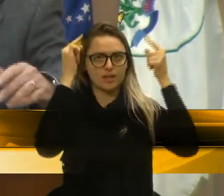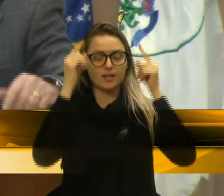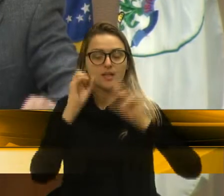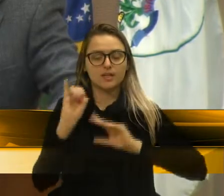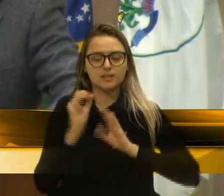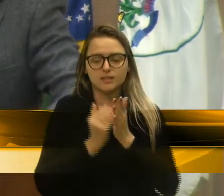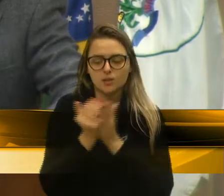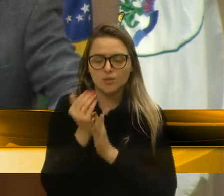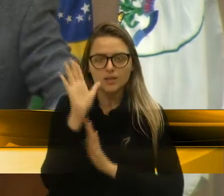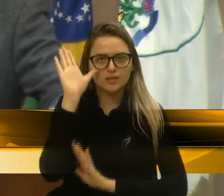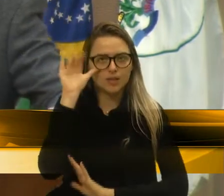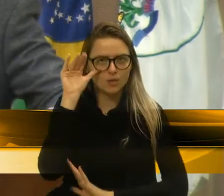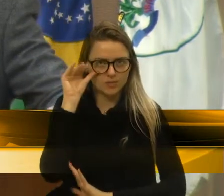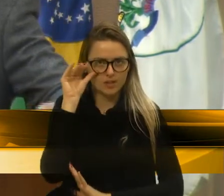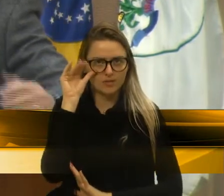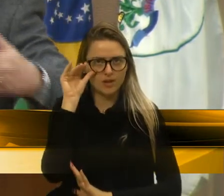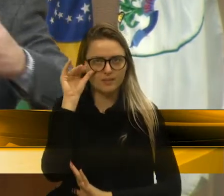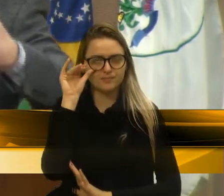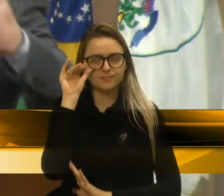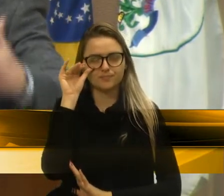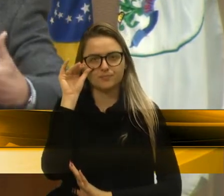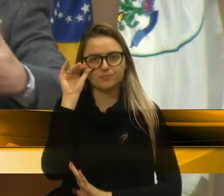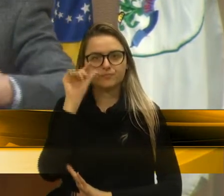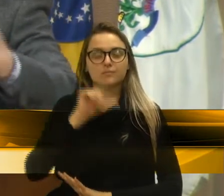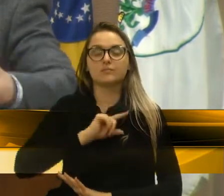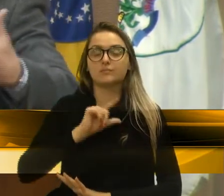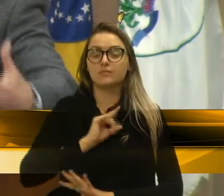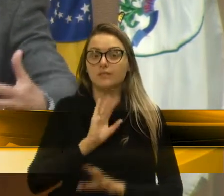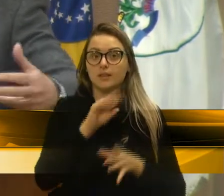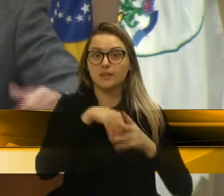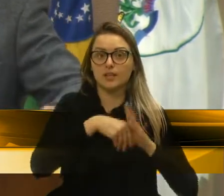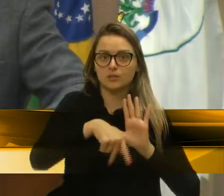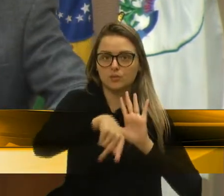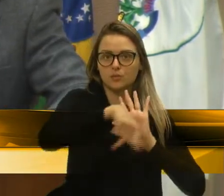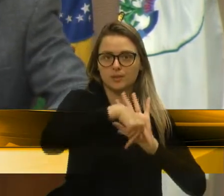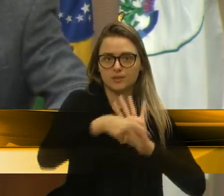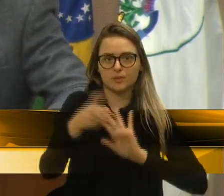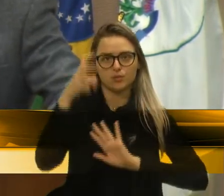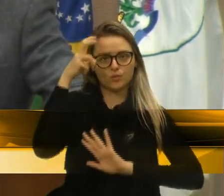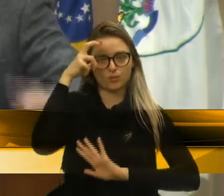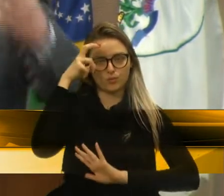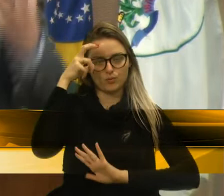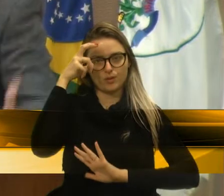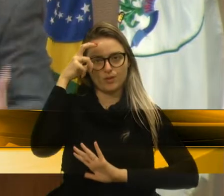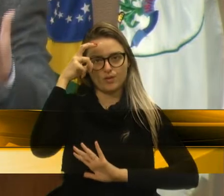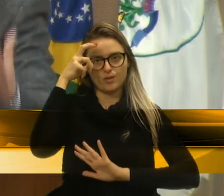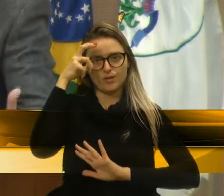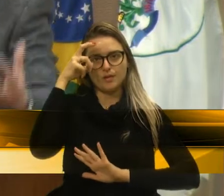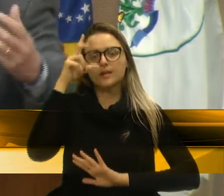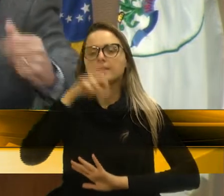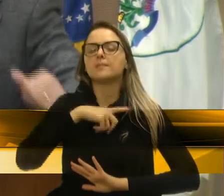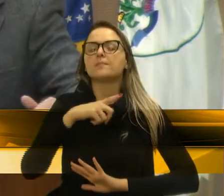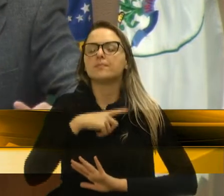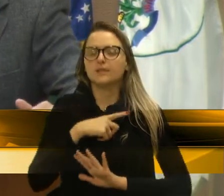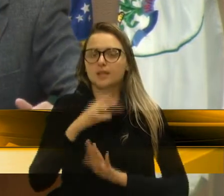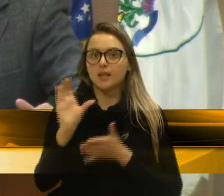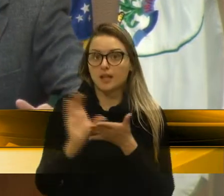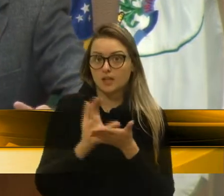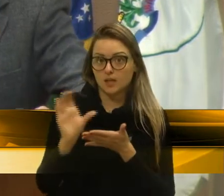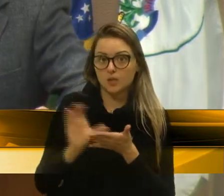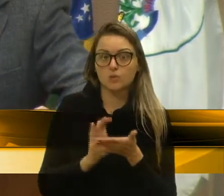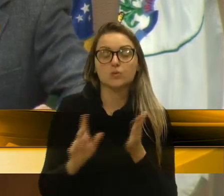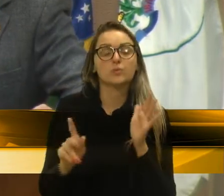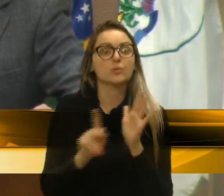observarmos, nós temos que, dentro do patrimônio cultural, isso gera recursos para o